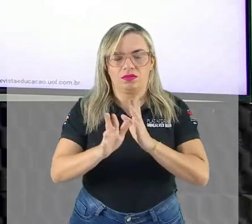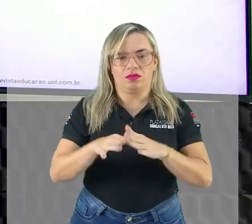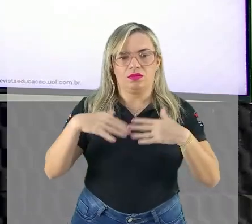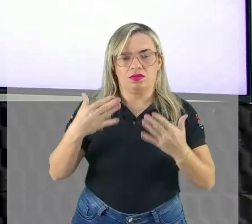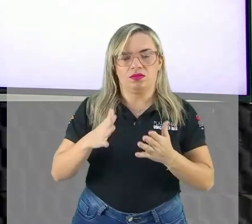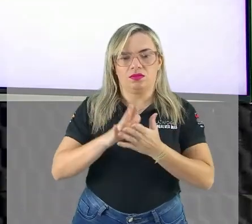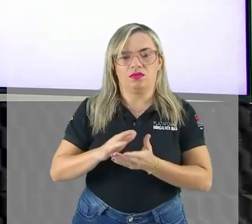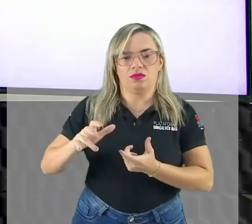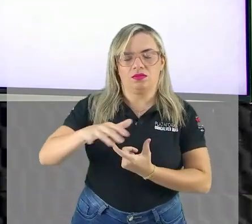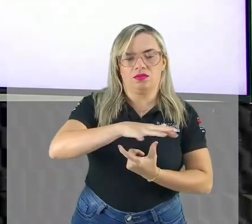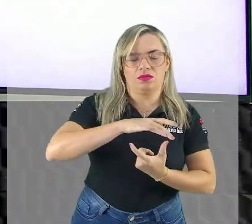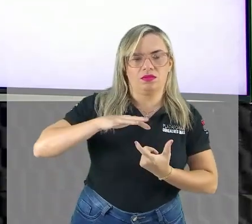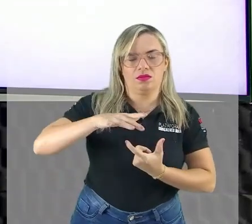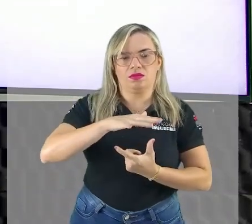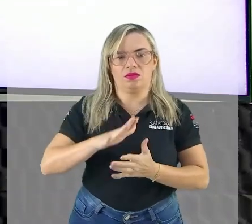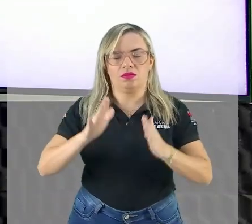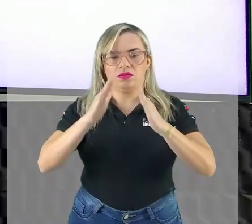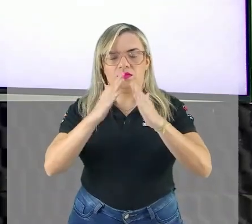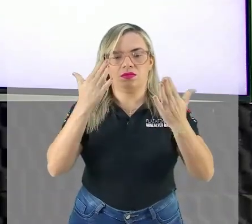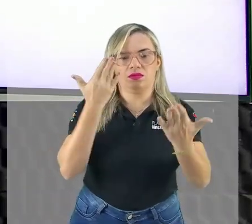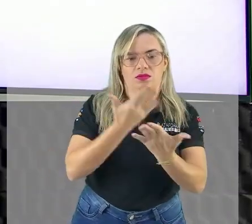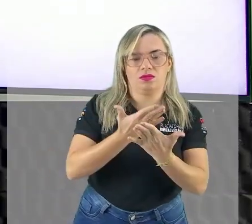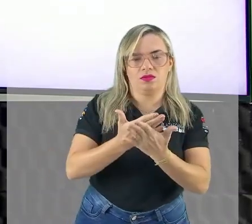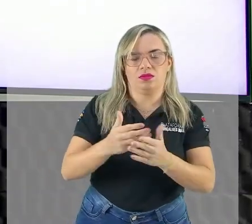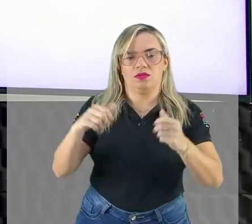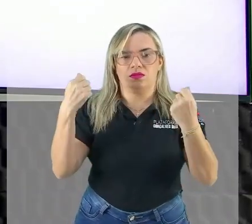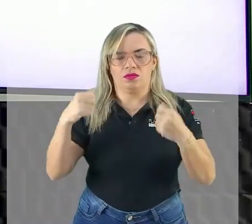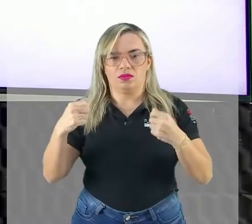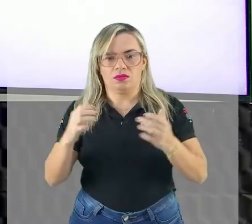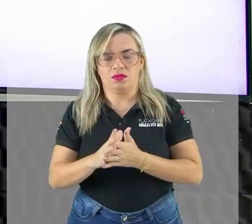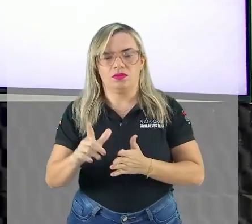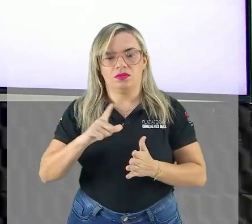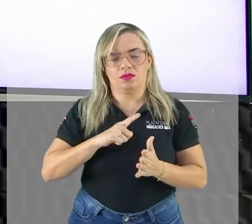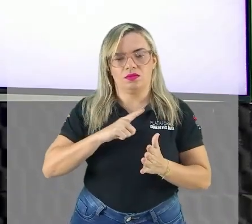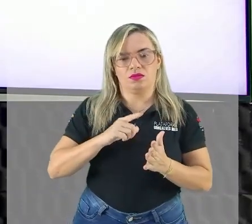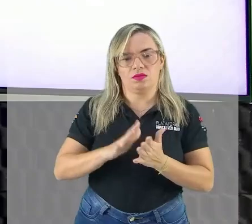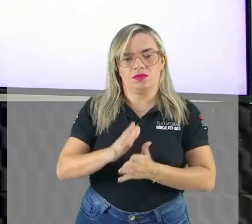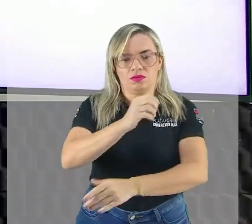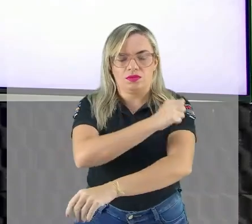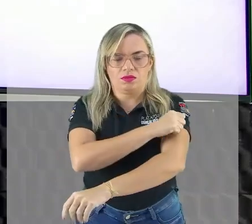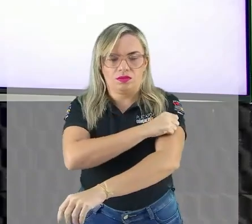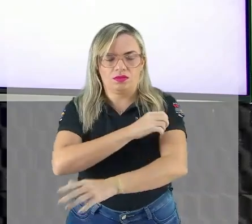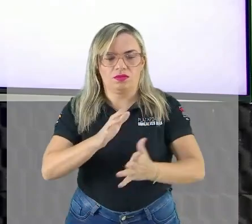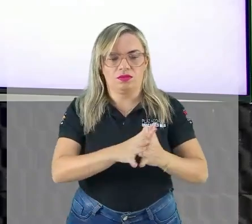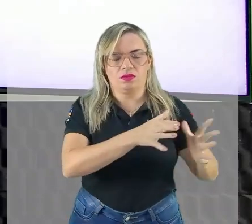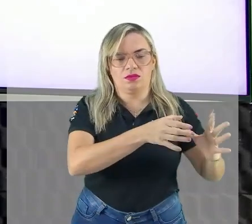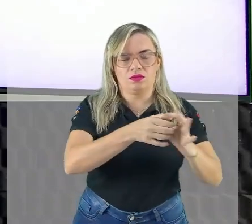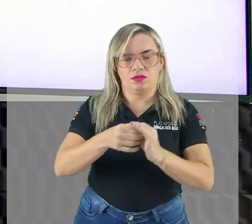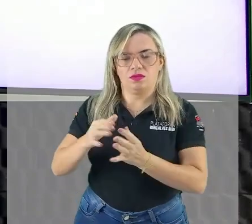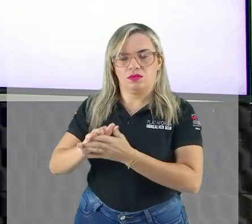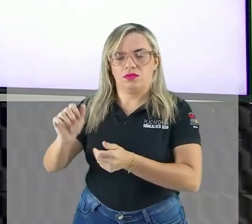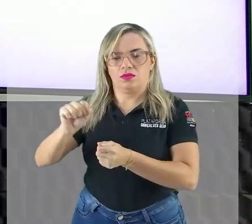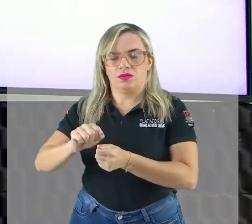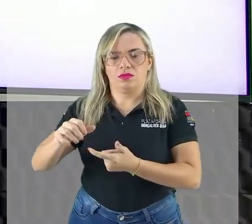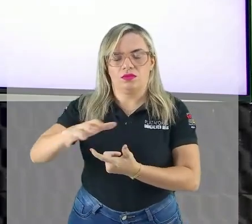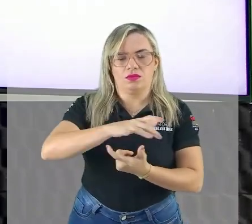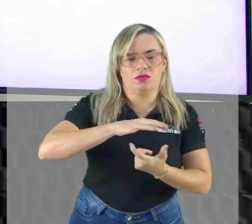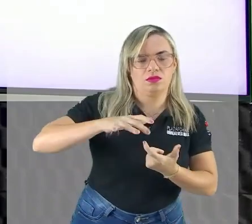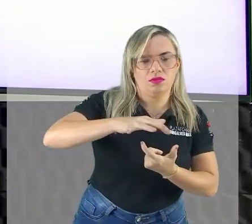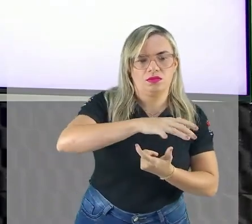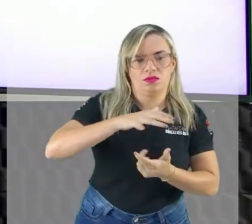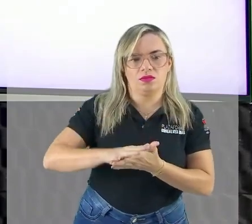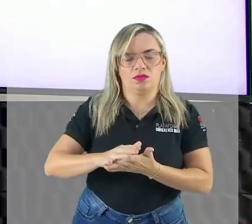do letramento, de o que a escola precisa propiciar para o estudante, e fazendo esse contexto, associando com o letramento,